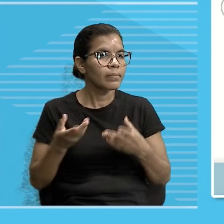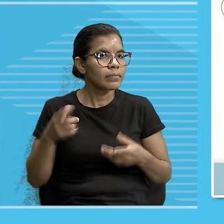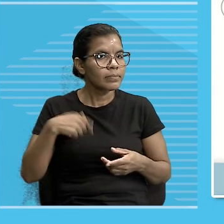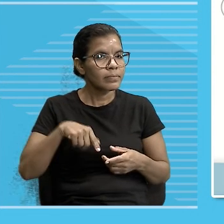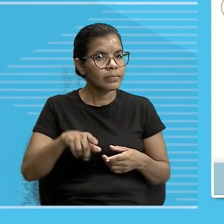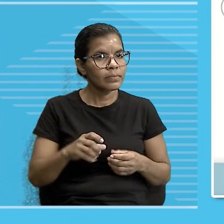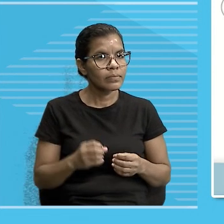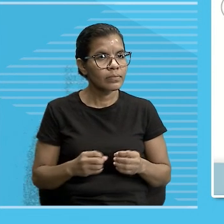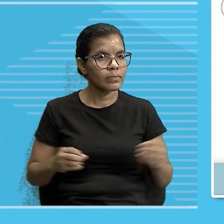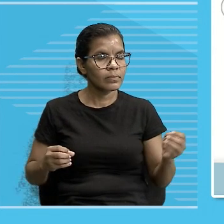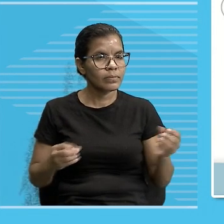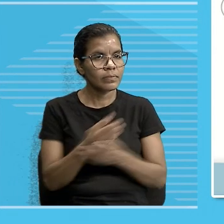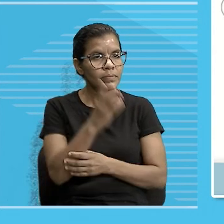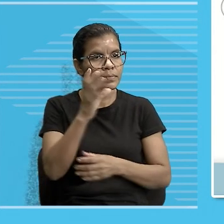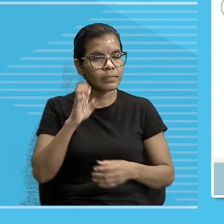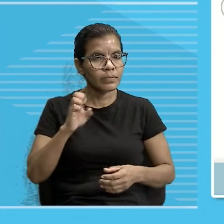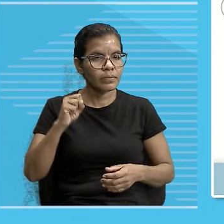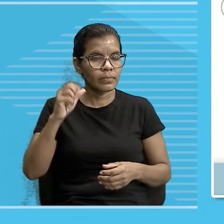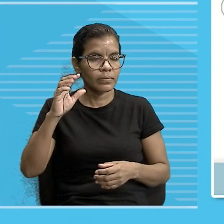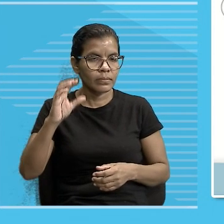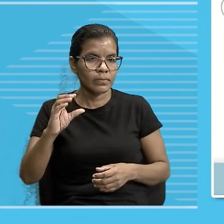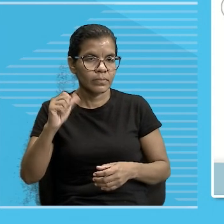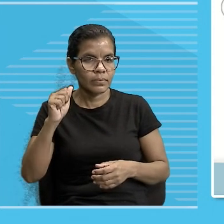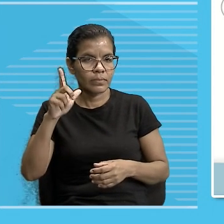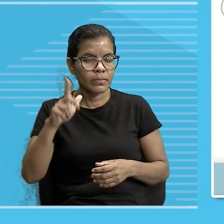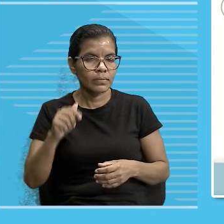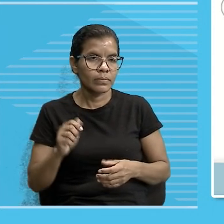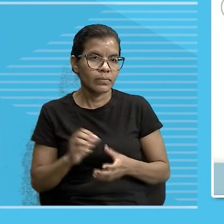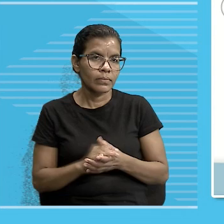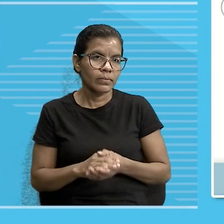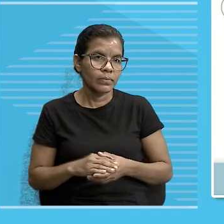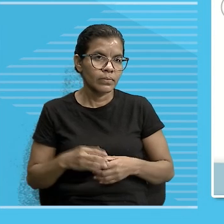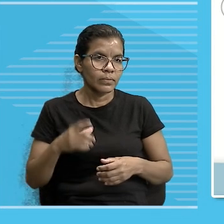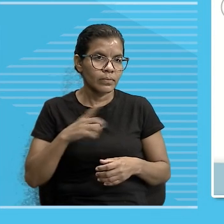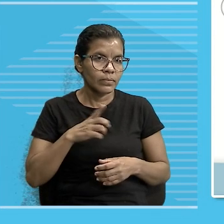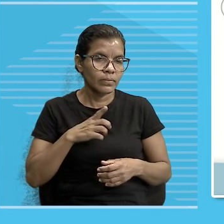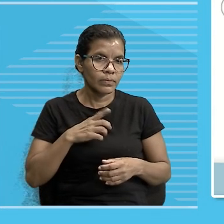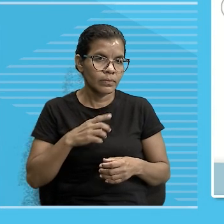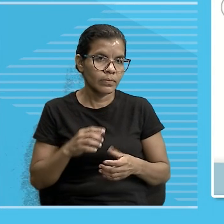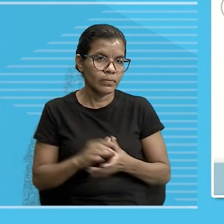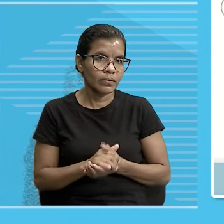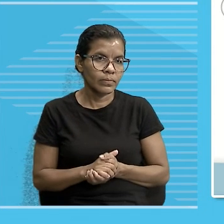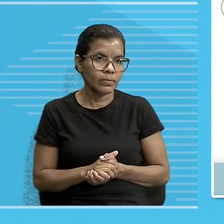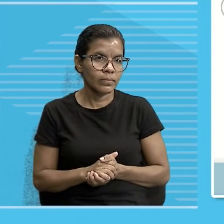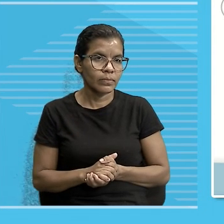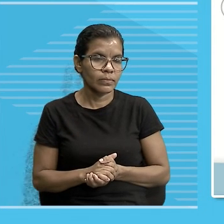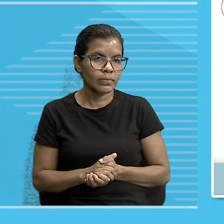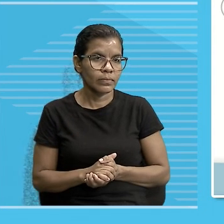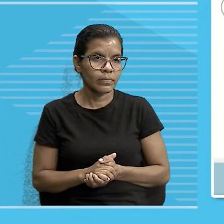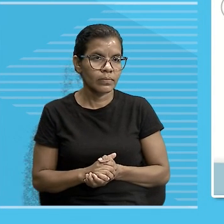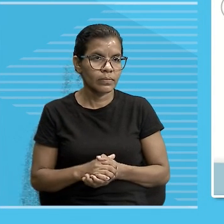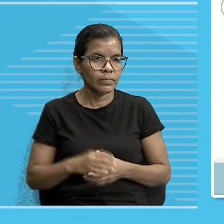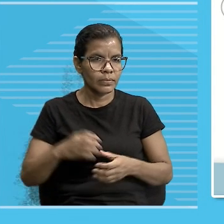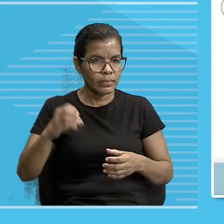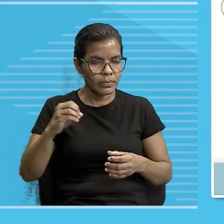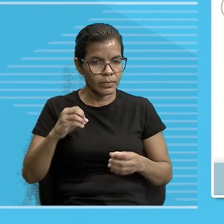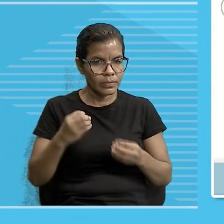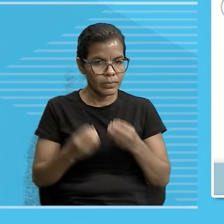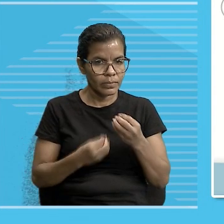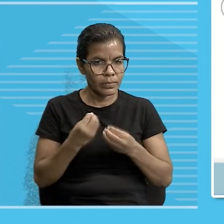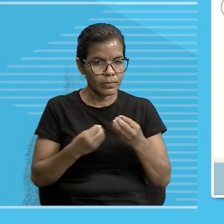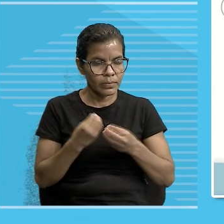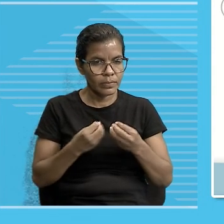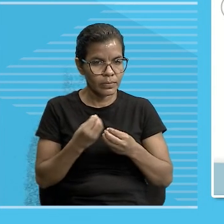ele, então, criou uma escala que você tem esse zero absoluto como sendo o ponto